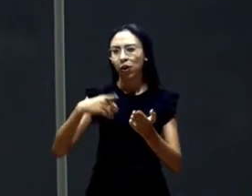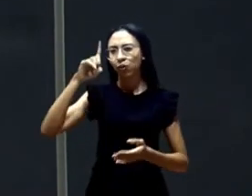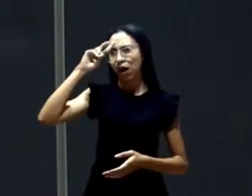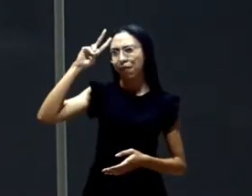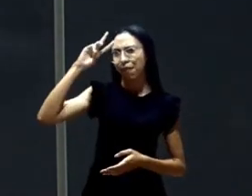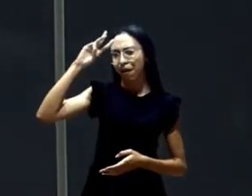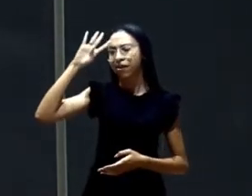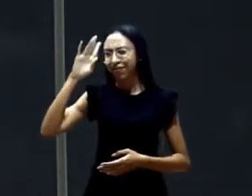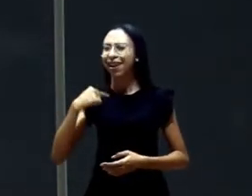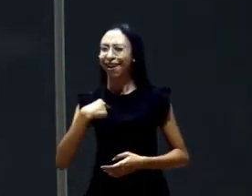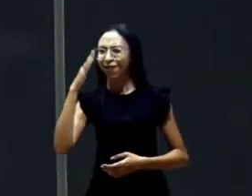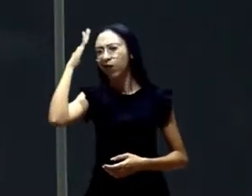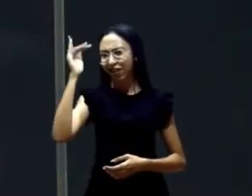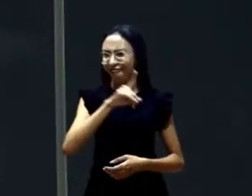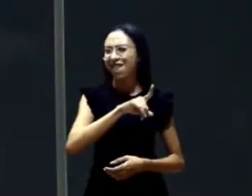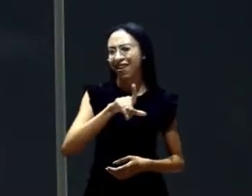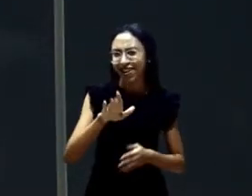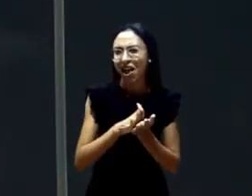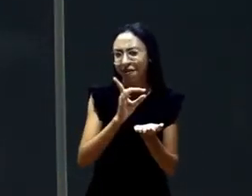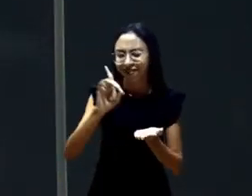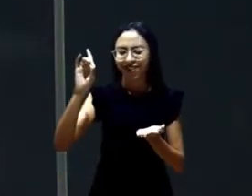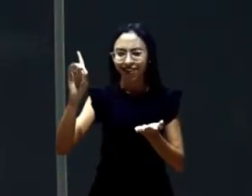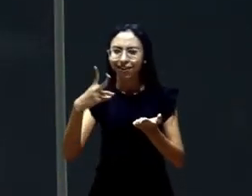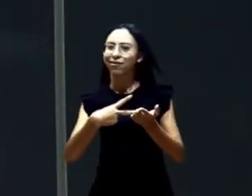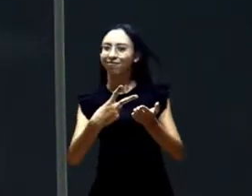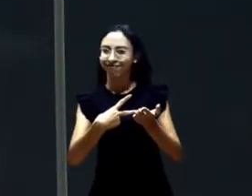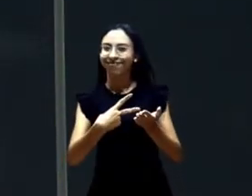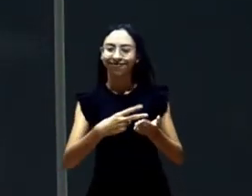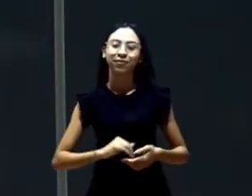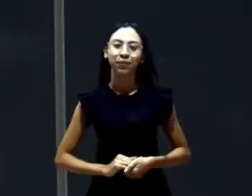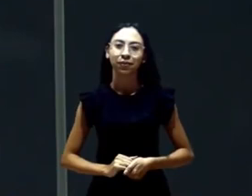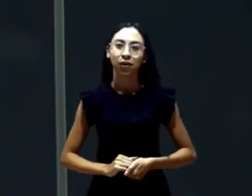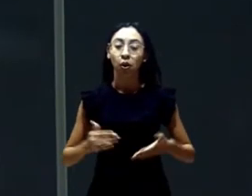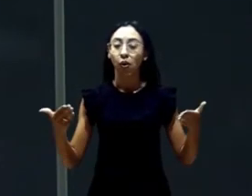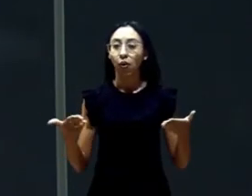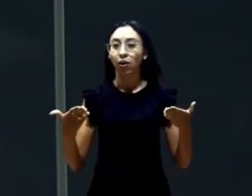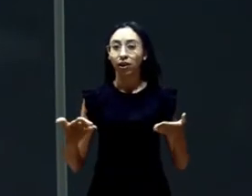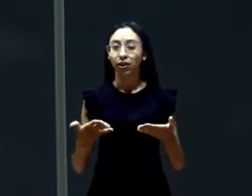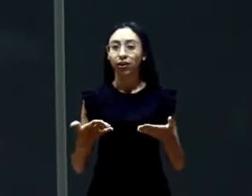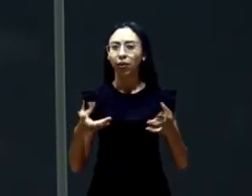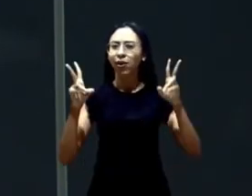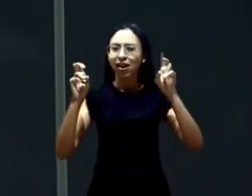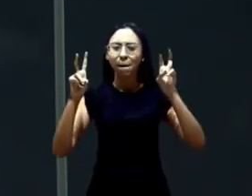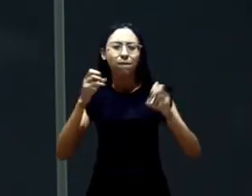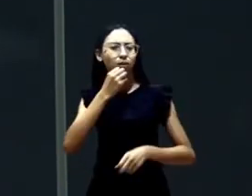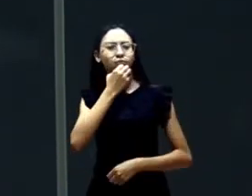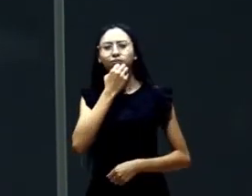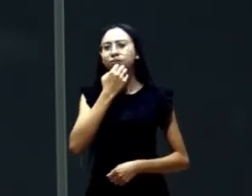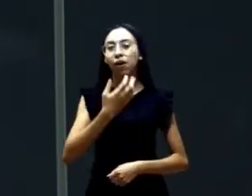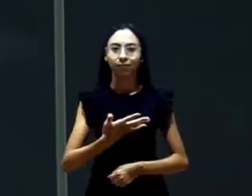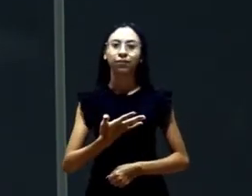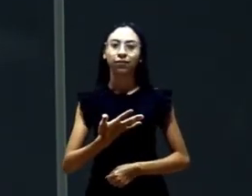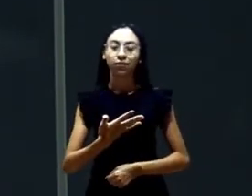Deus. O texto que nós vamos ler hoje é muito bom. Se você meditasse